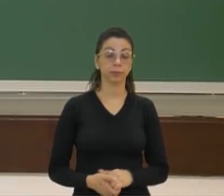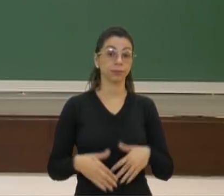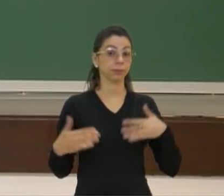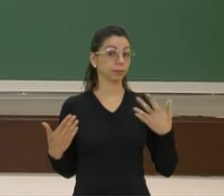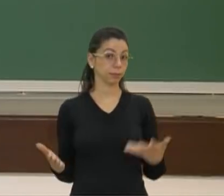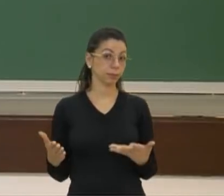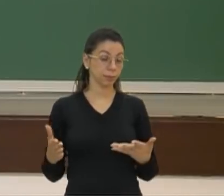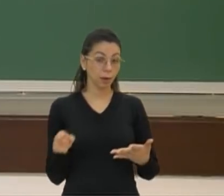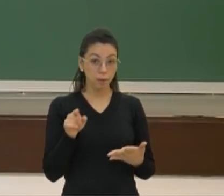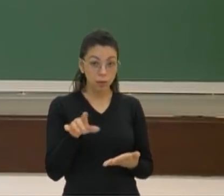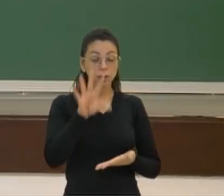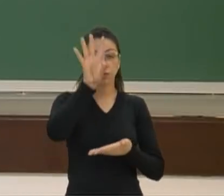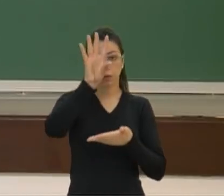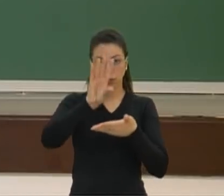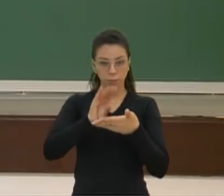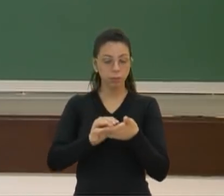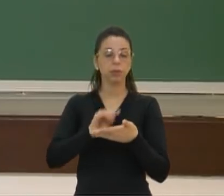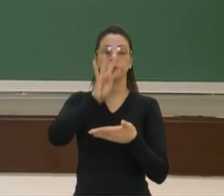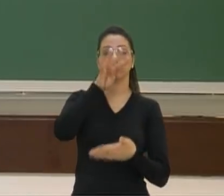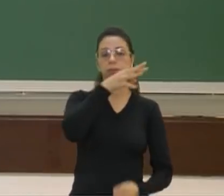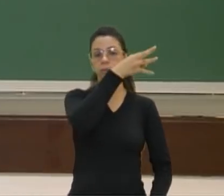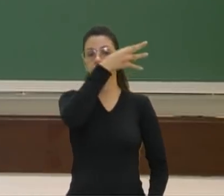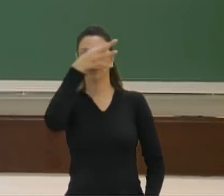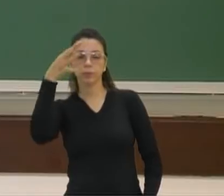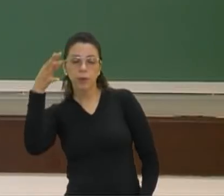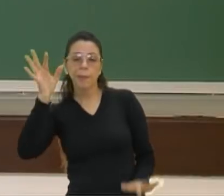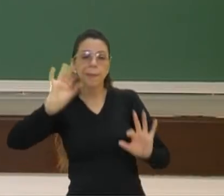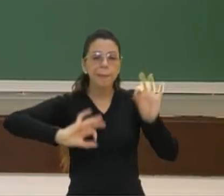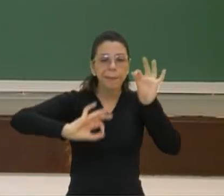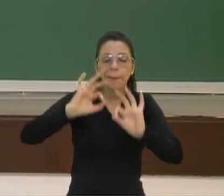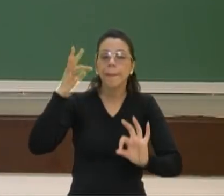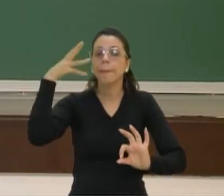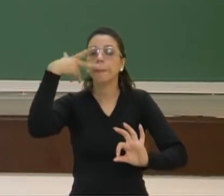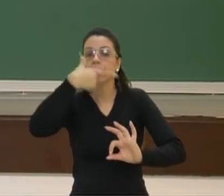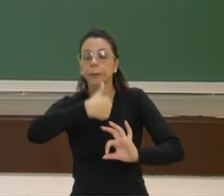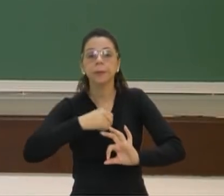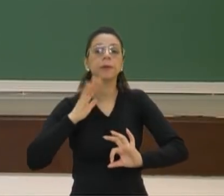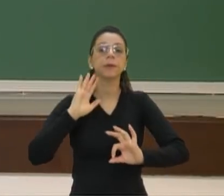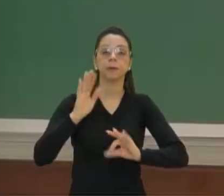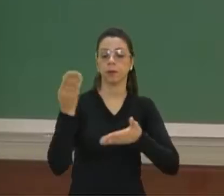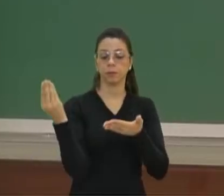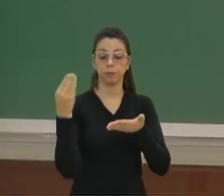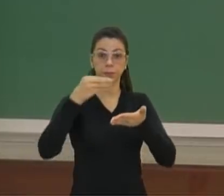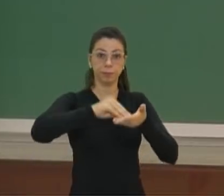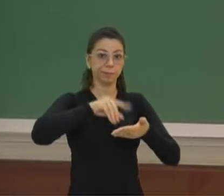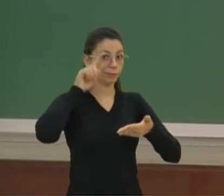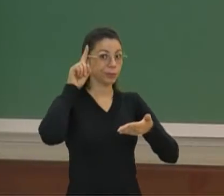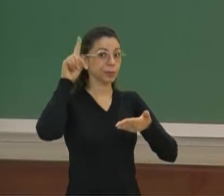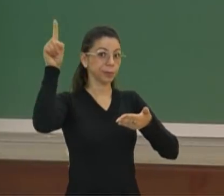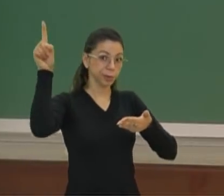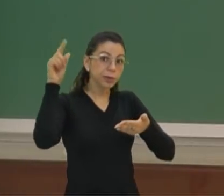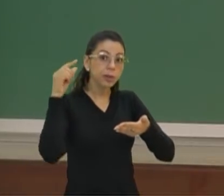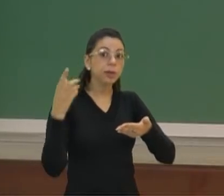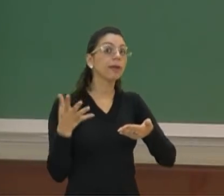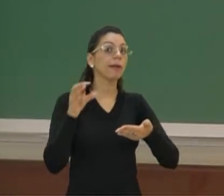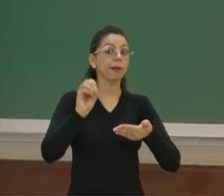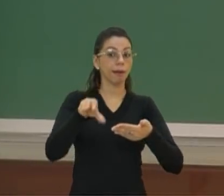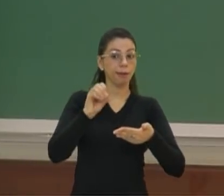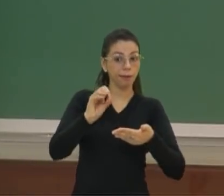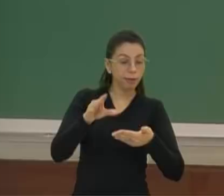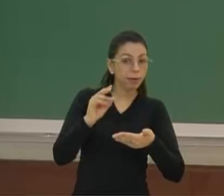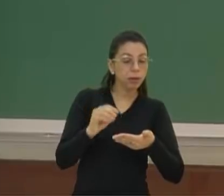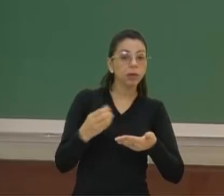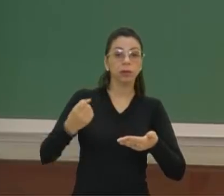Bom, você copiou o mapa conceitual, bem caprichadinho, colocou a nossa data, o dia que nós estamos tendo essa aula,